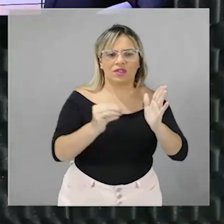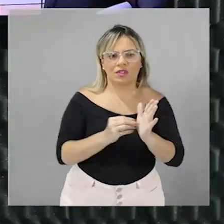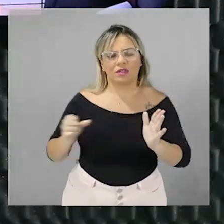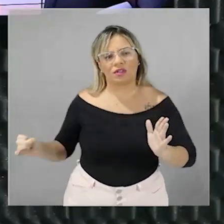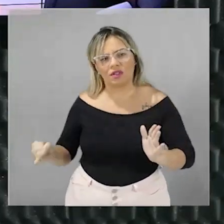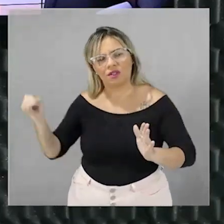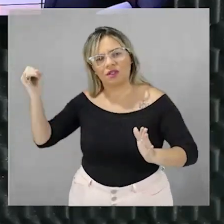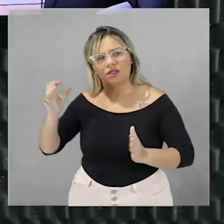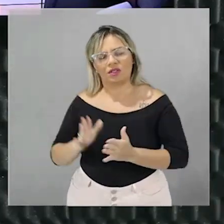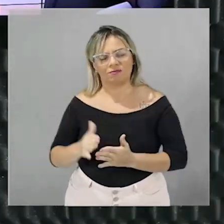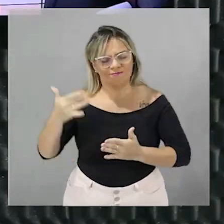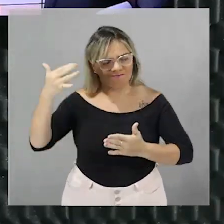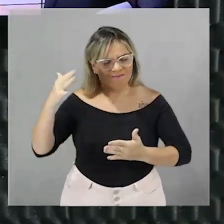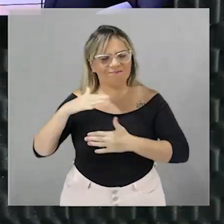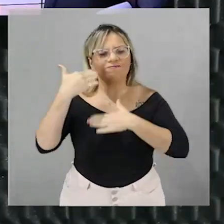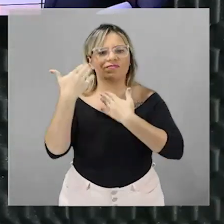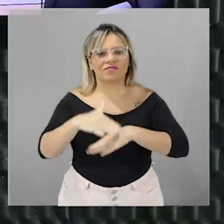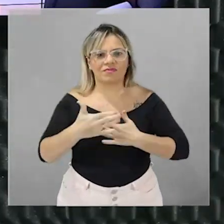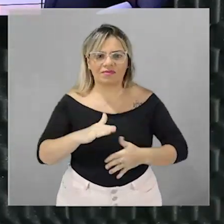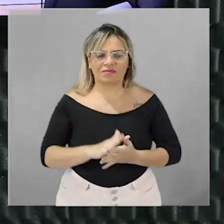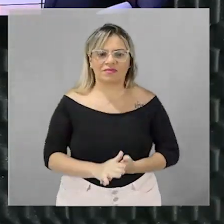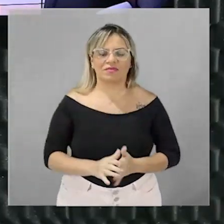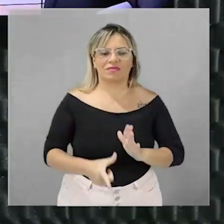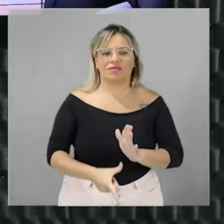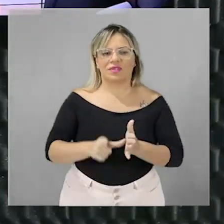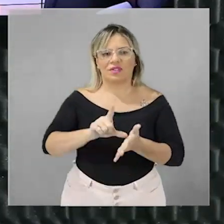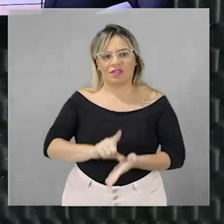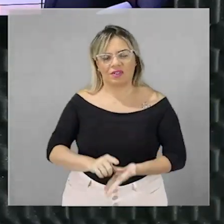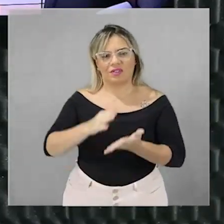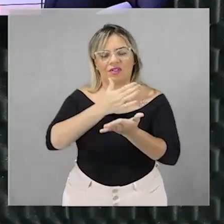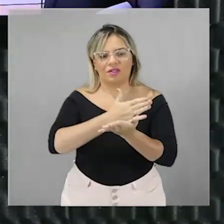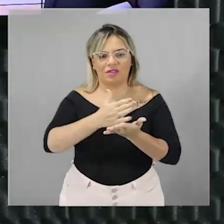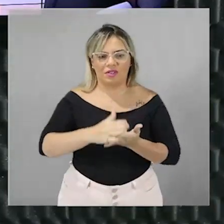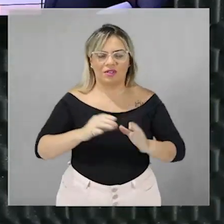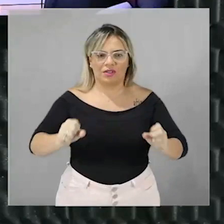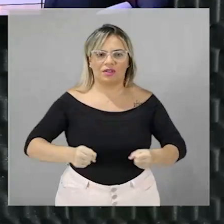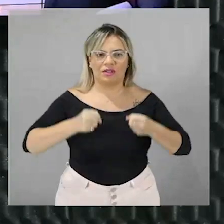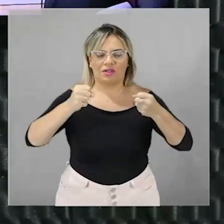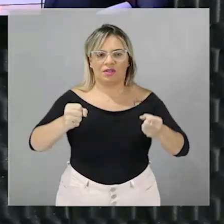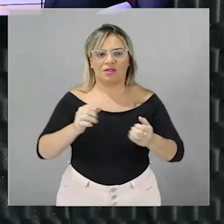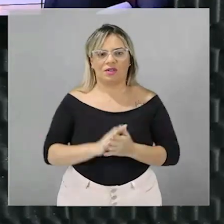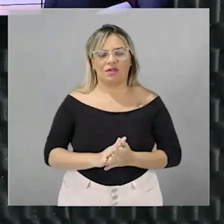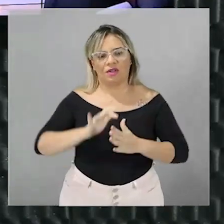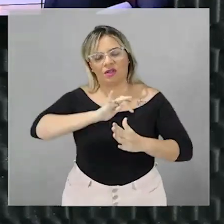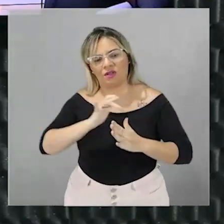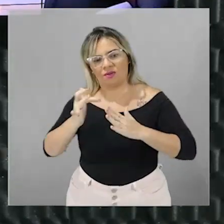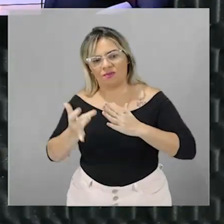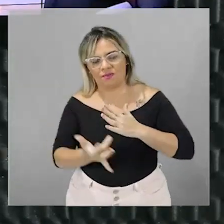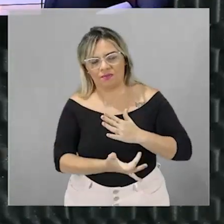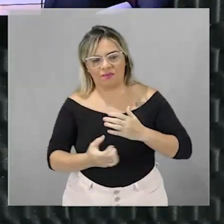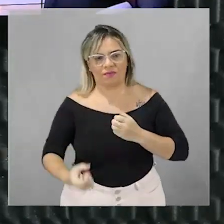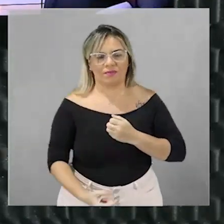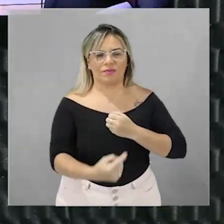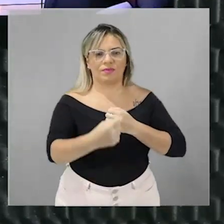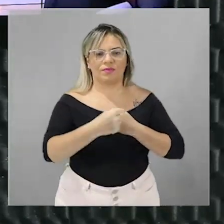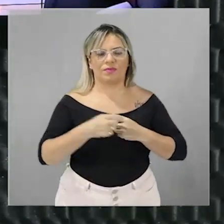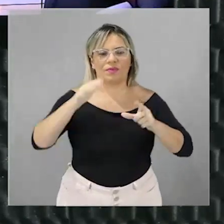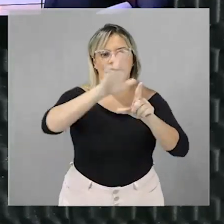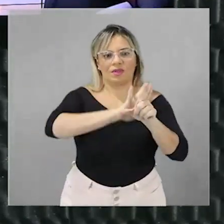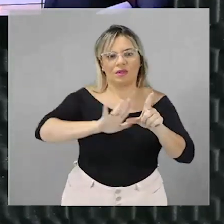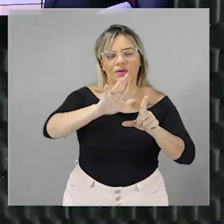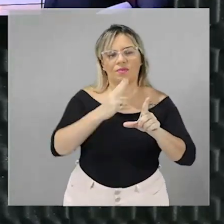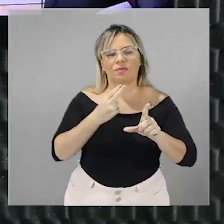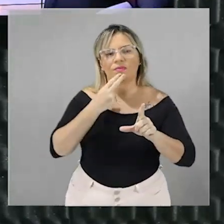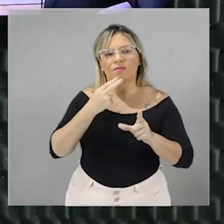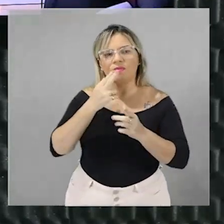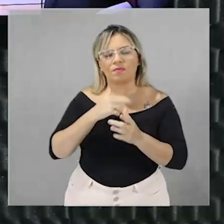provas. Show de bola? Antes da gente começar, só quero te lembrar que tu pode seguir a gente nas redes sociais, tá certo? A Plataforma Gonçalves